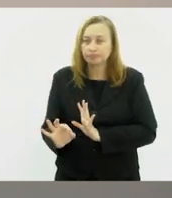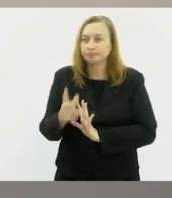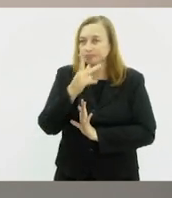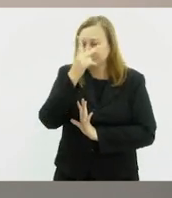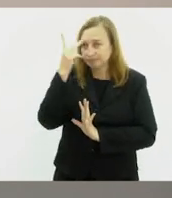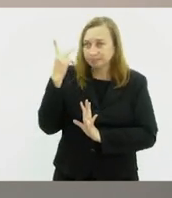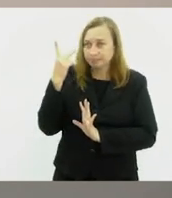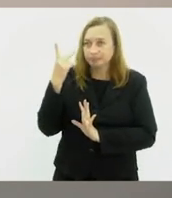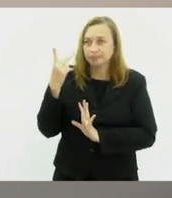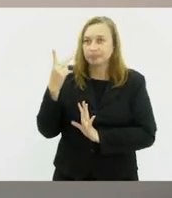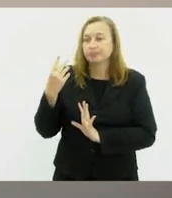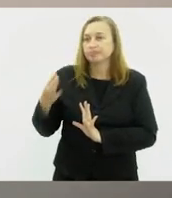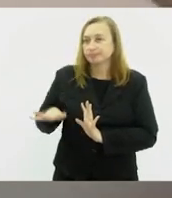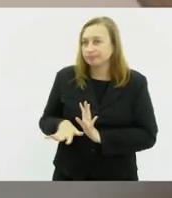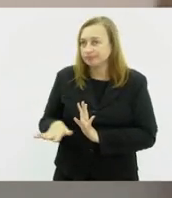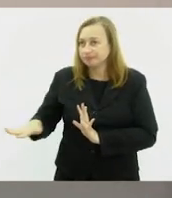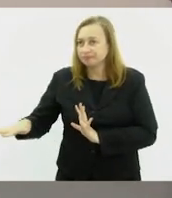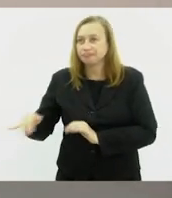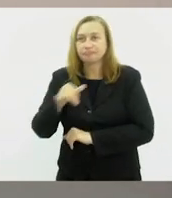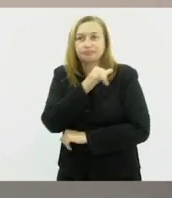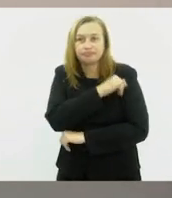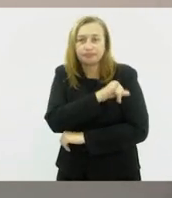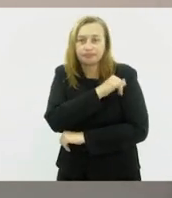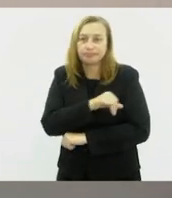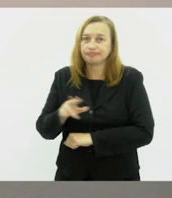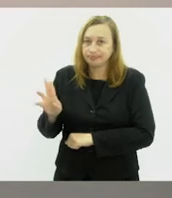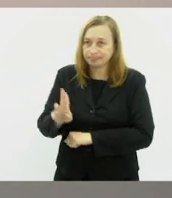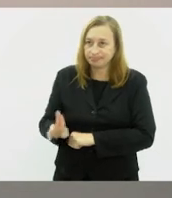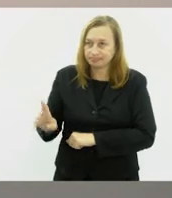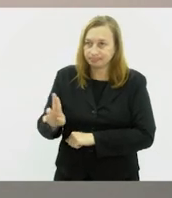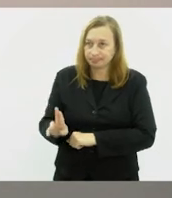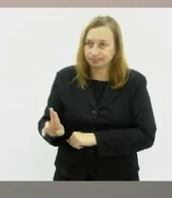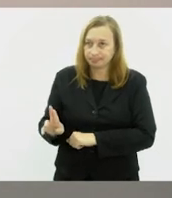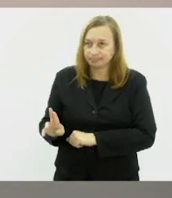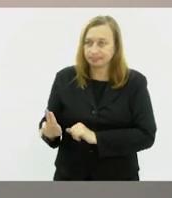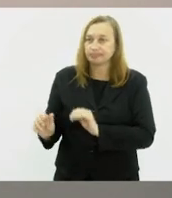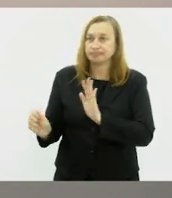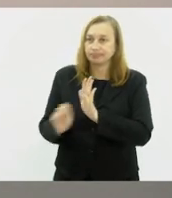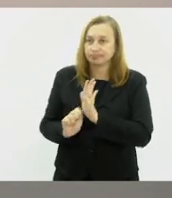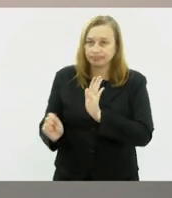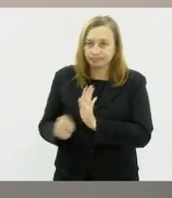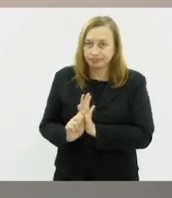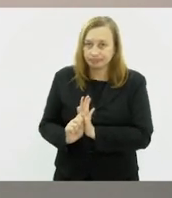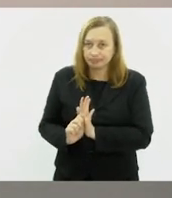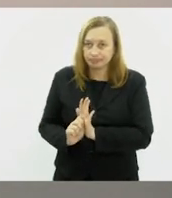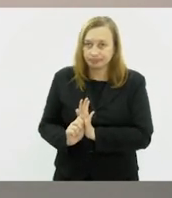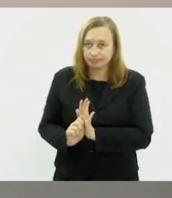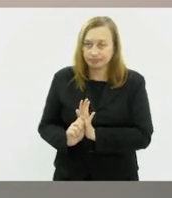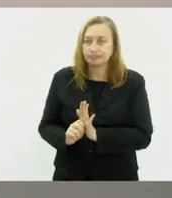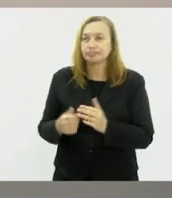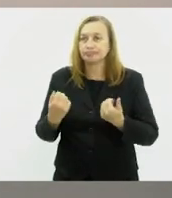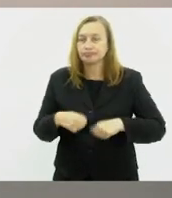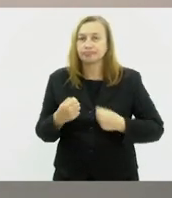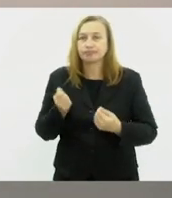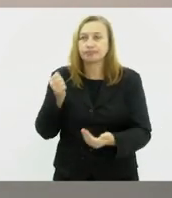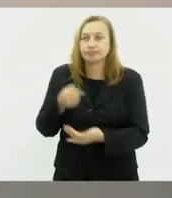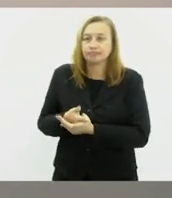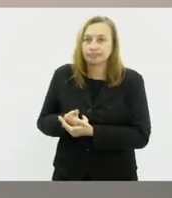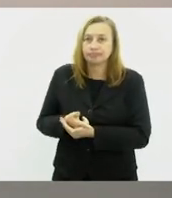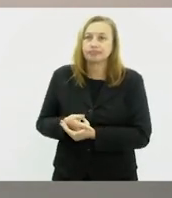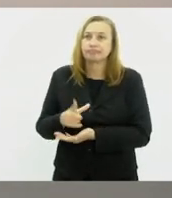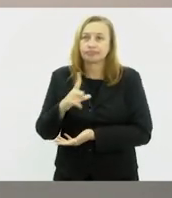pessoas né em favelas aqui do Rio de Janeiro que usam eh fazem esse uso terapêutico da maconha elas precisam pagar para ter